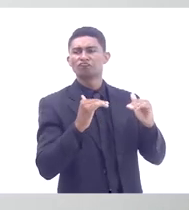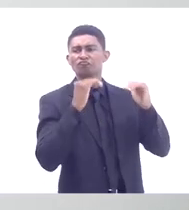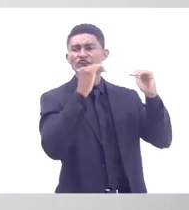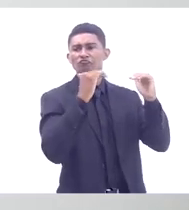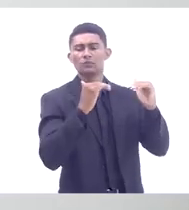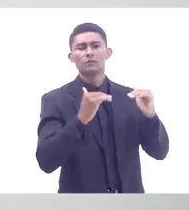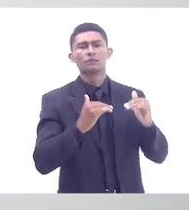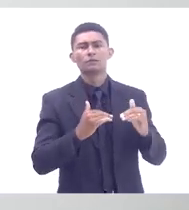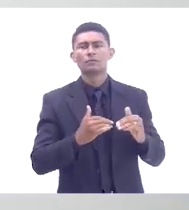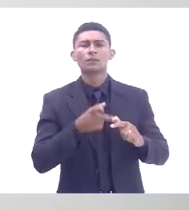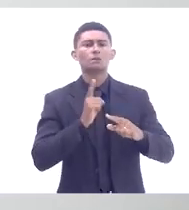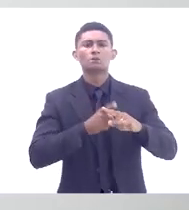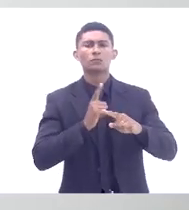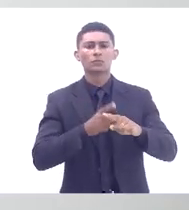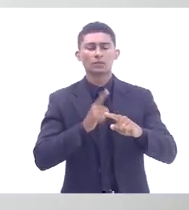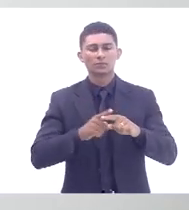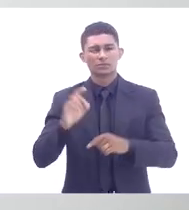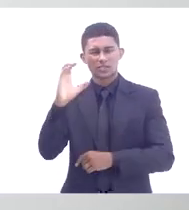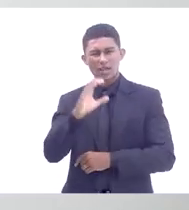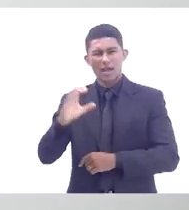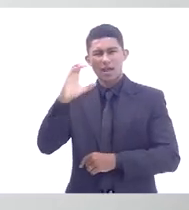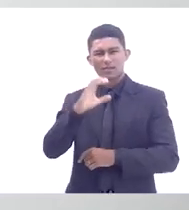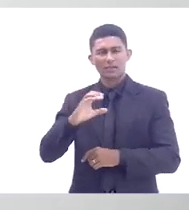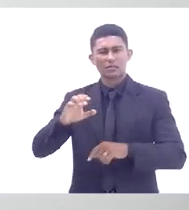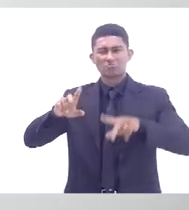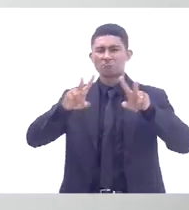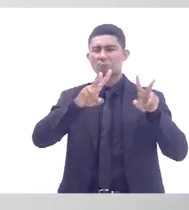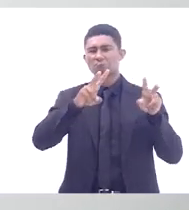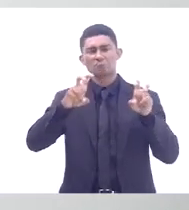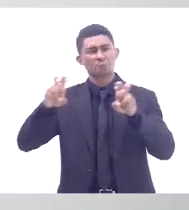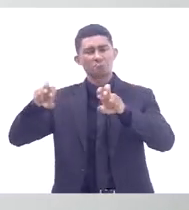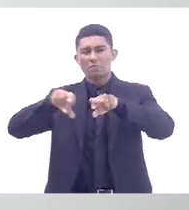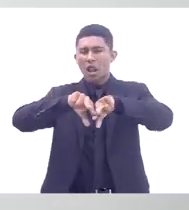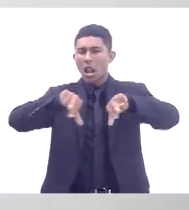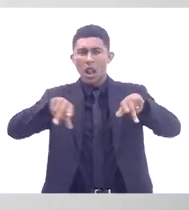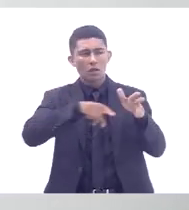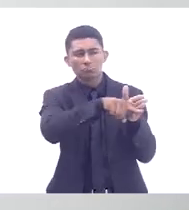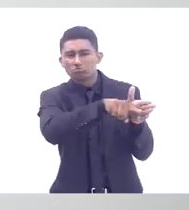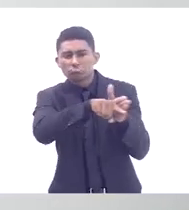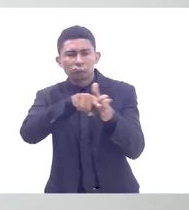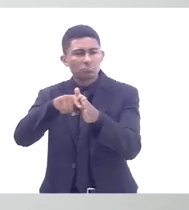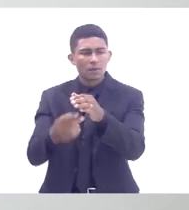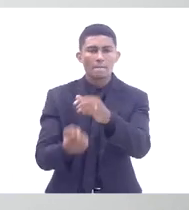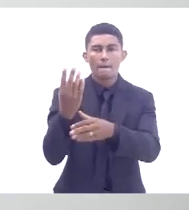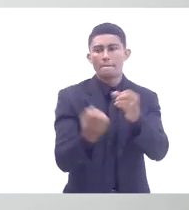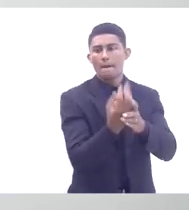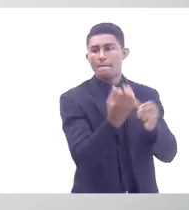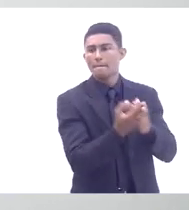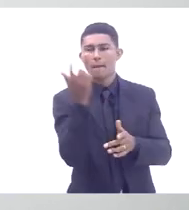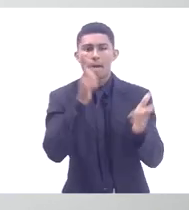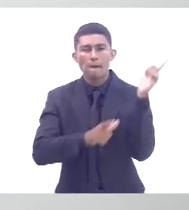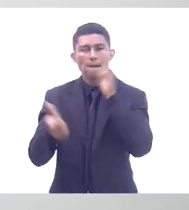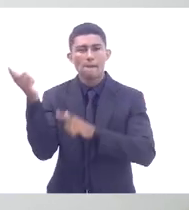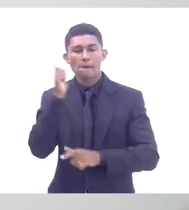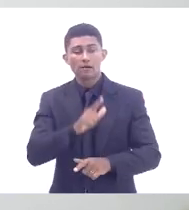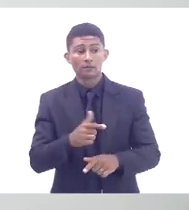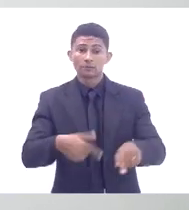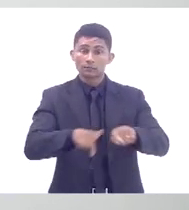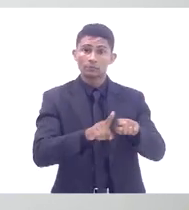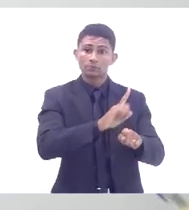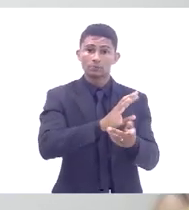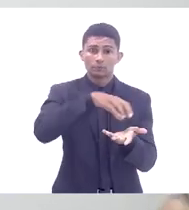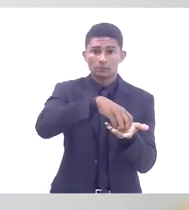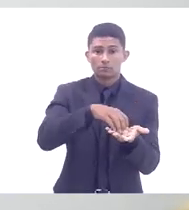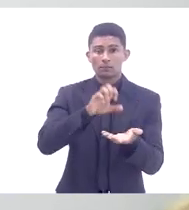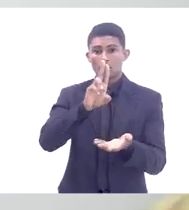as Produções científicas É principalmente dentre outros aspectos a web tem